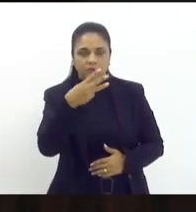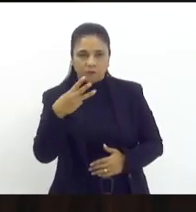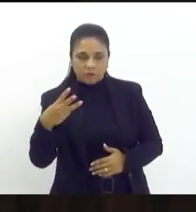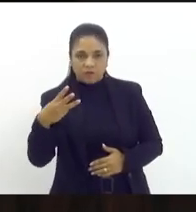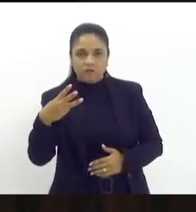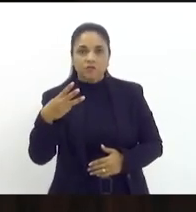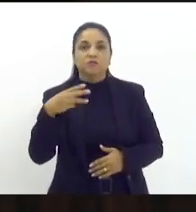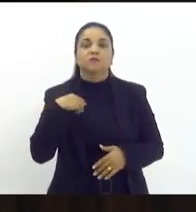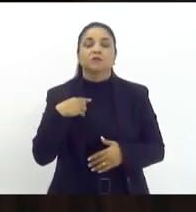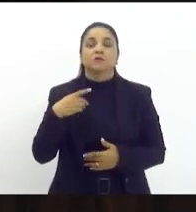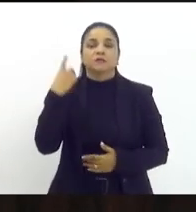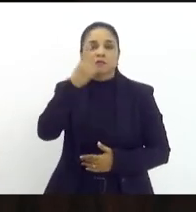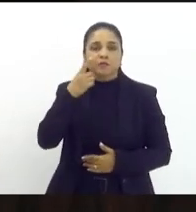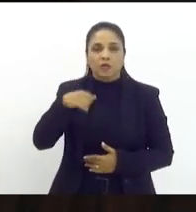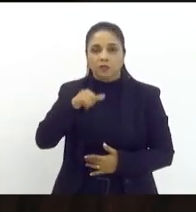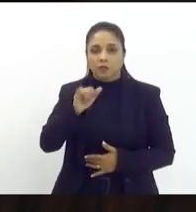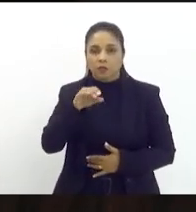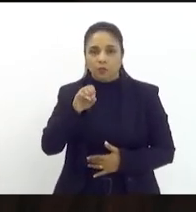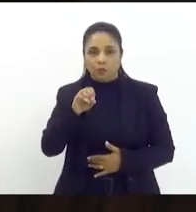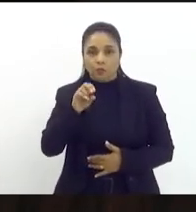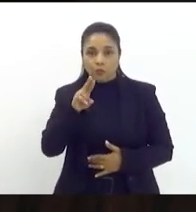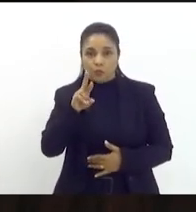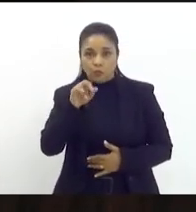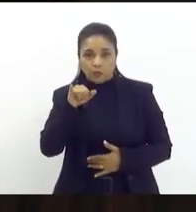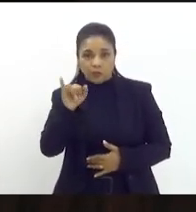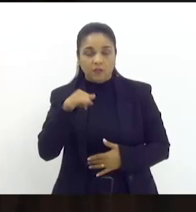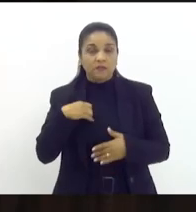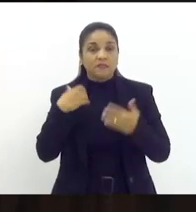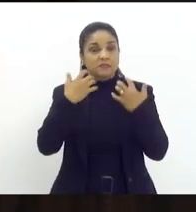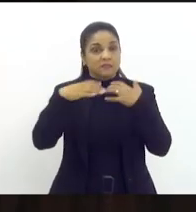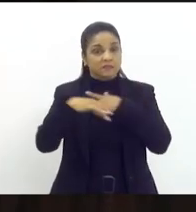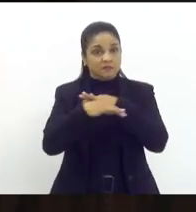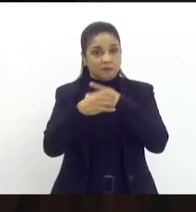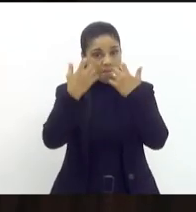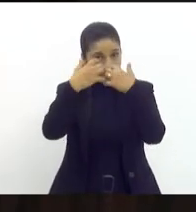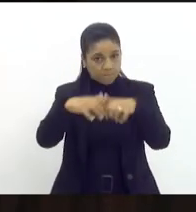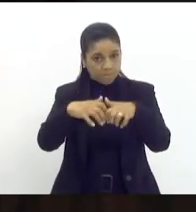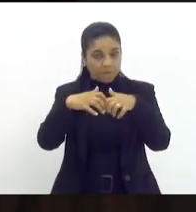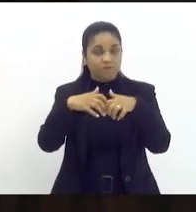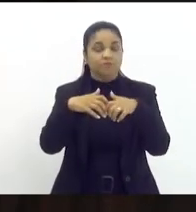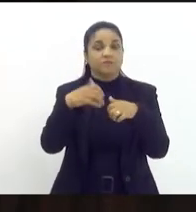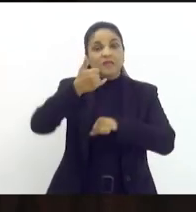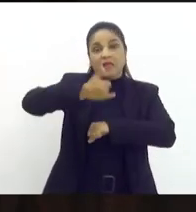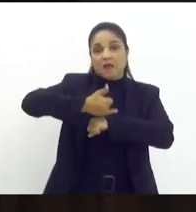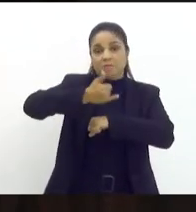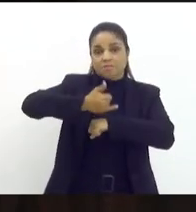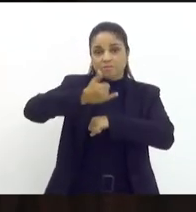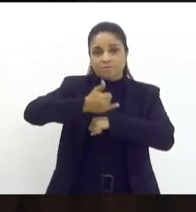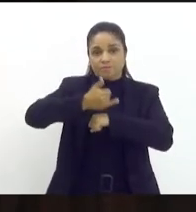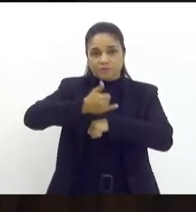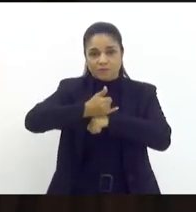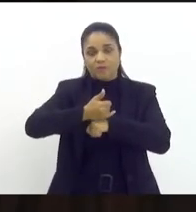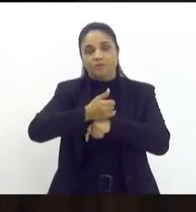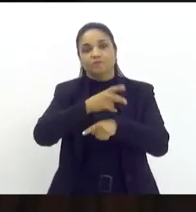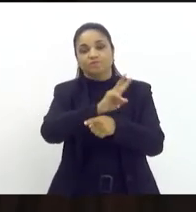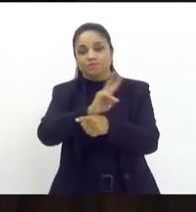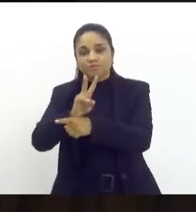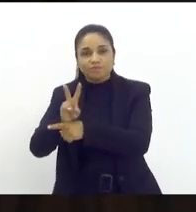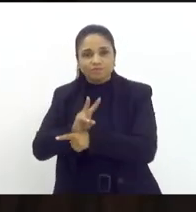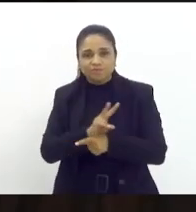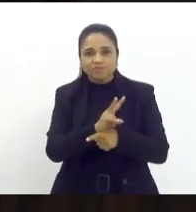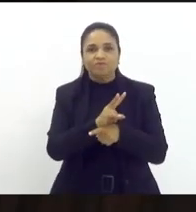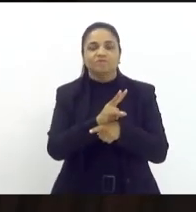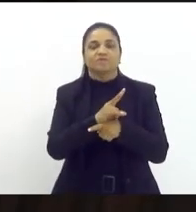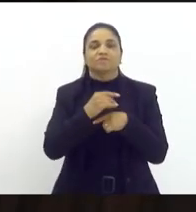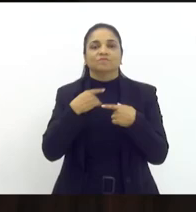declara a cidade de Petrópolis como a capital Estadual das unidades de conservações no estado do Rio de Janeiro pareceres